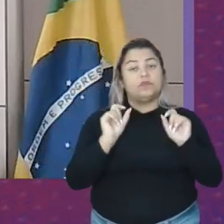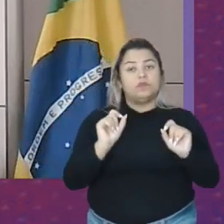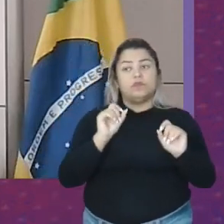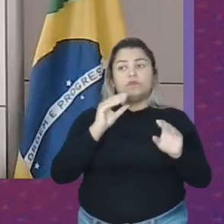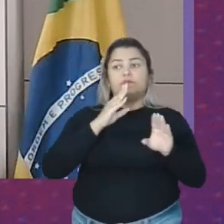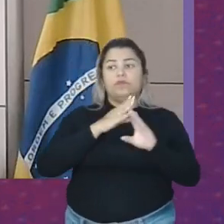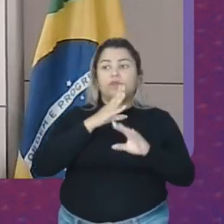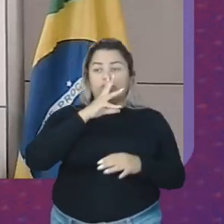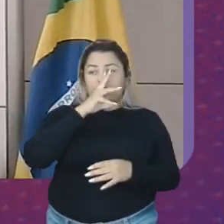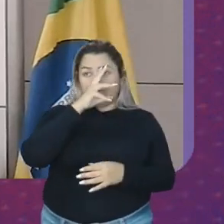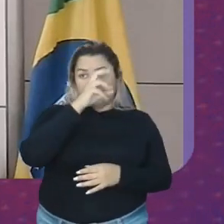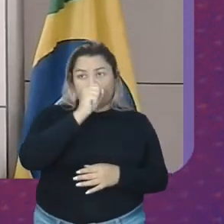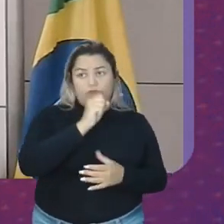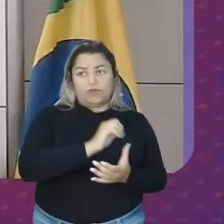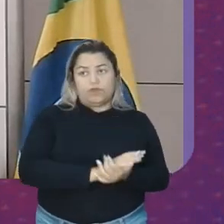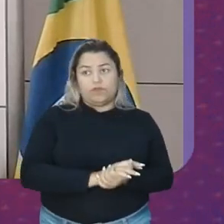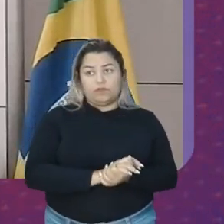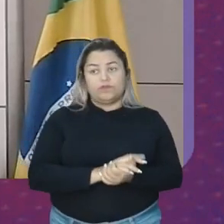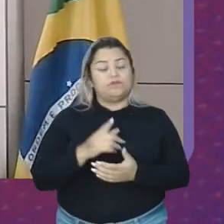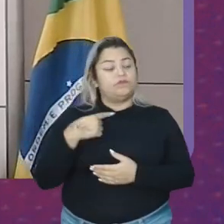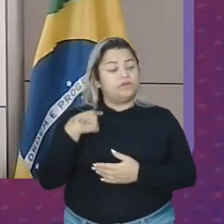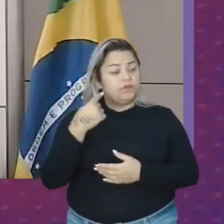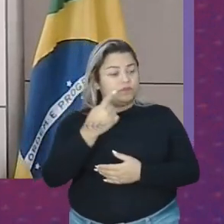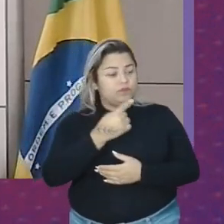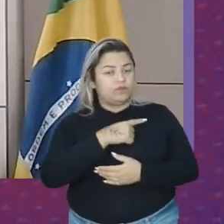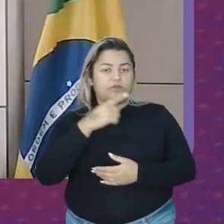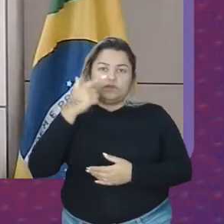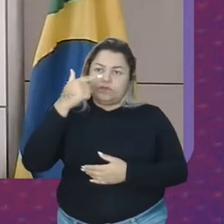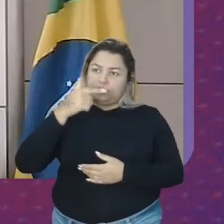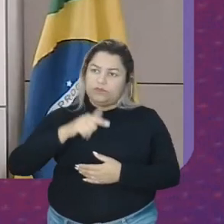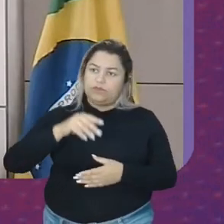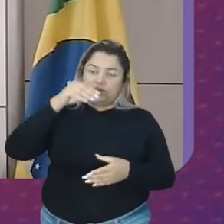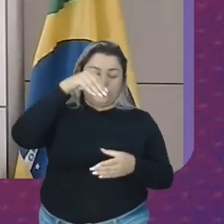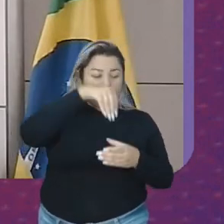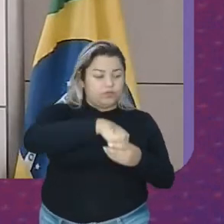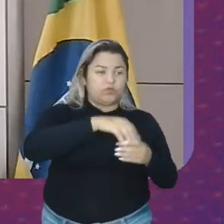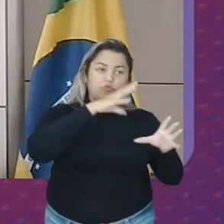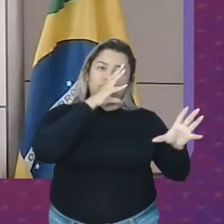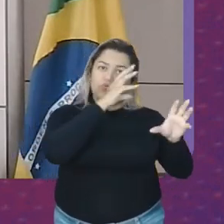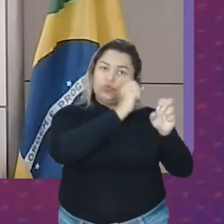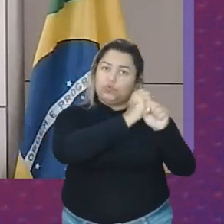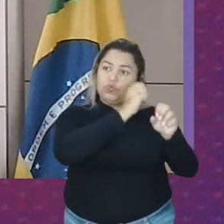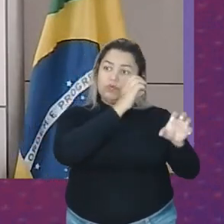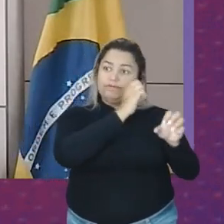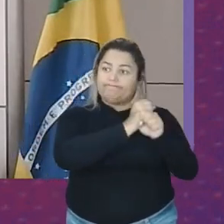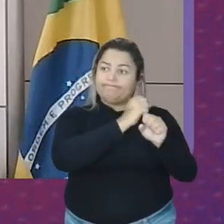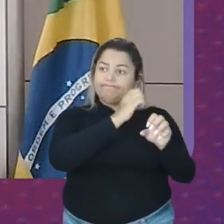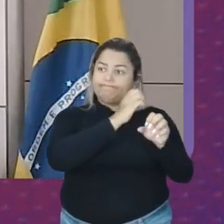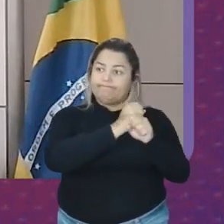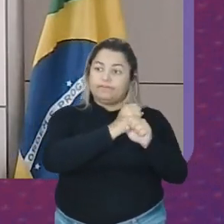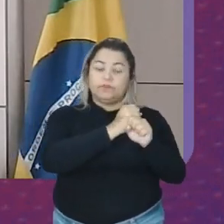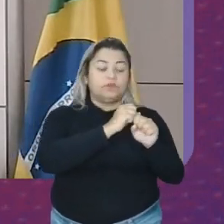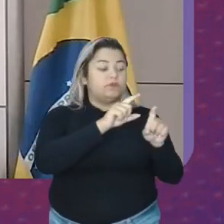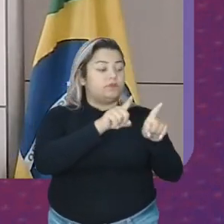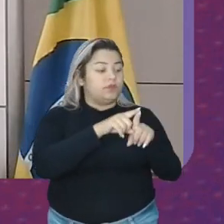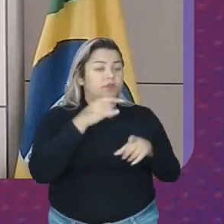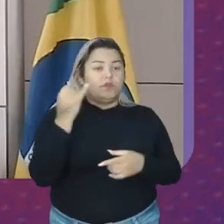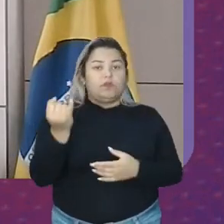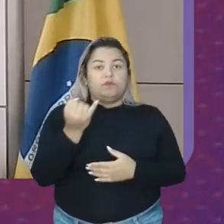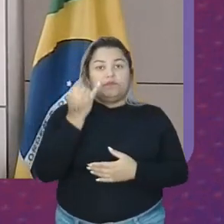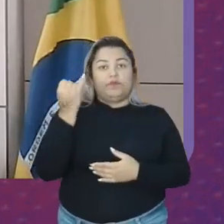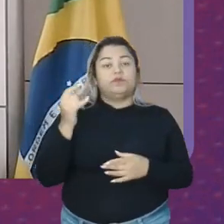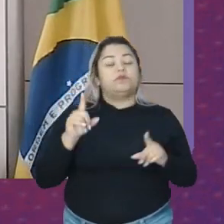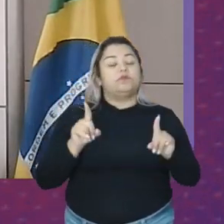forte, rico, a gente tentar colocar dentro do orçamento questões que são